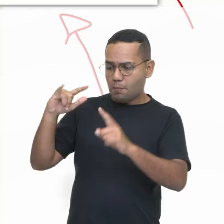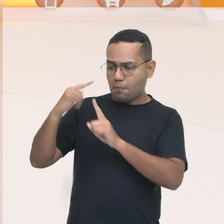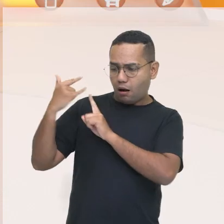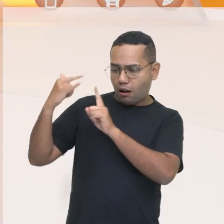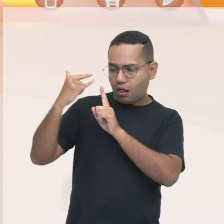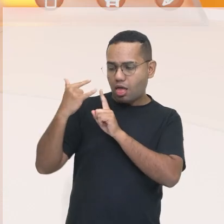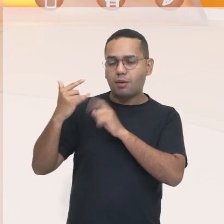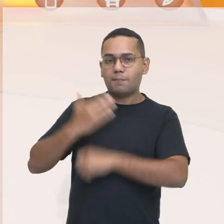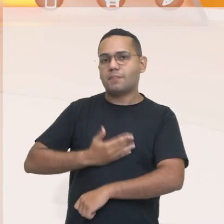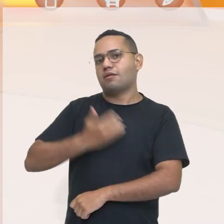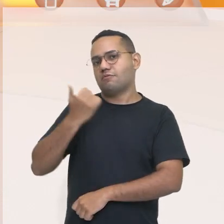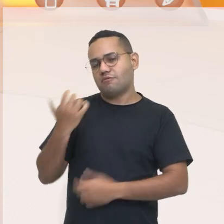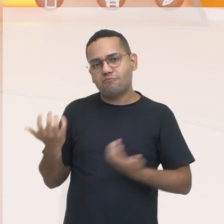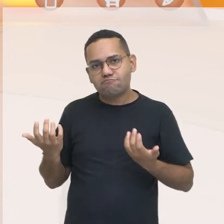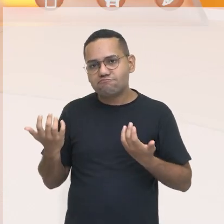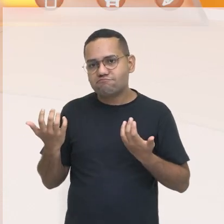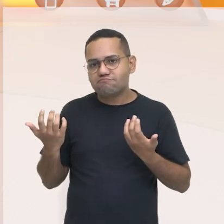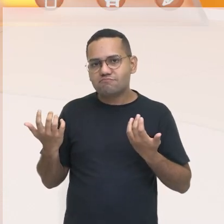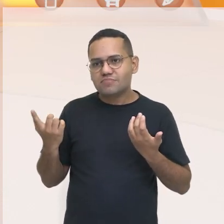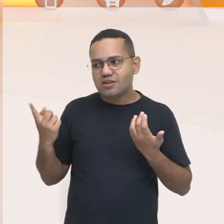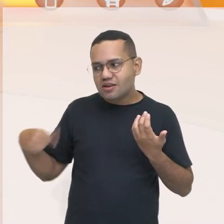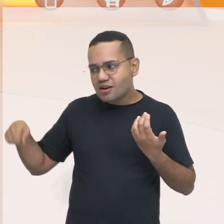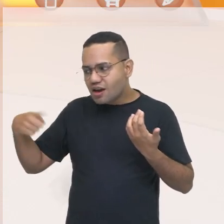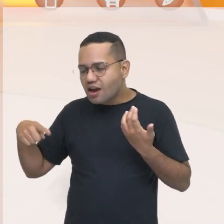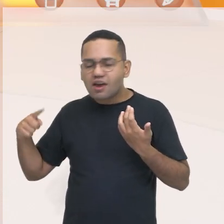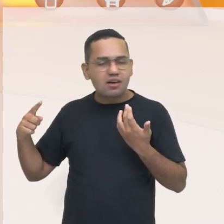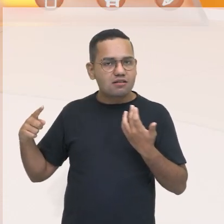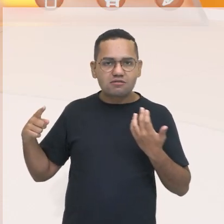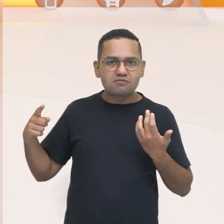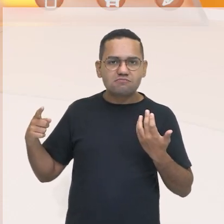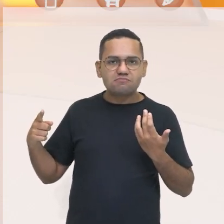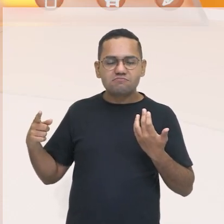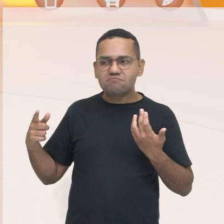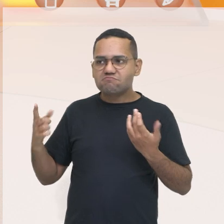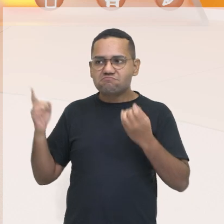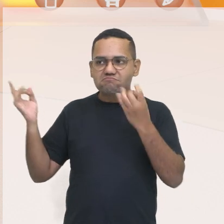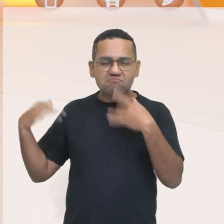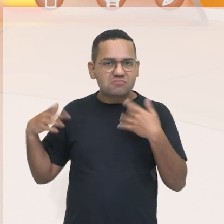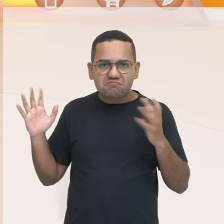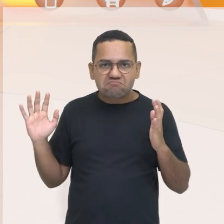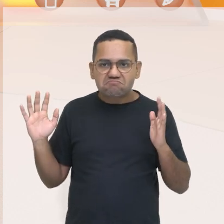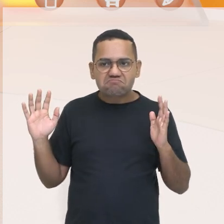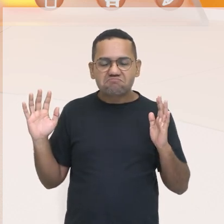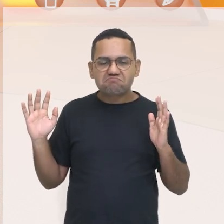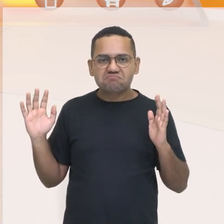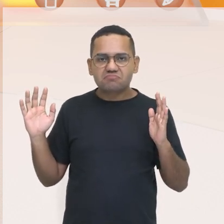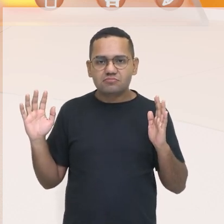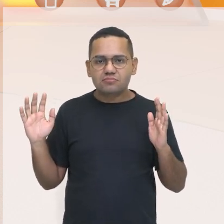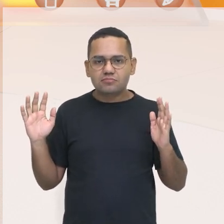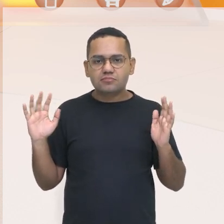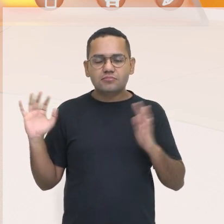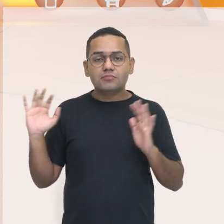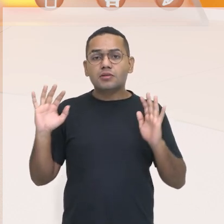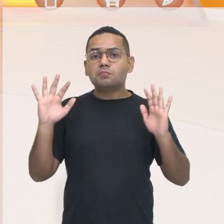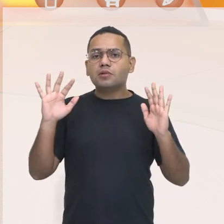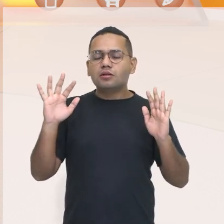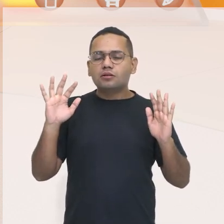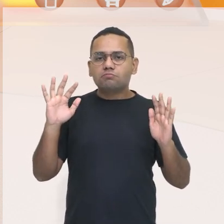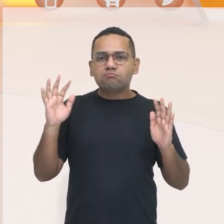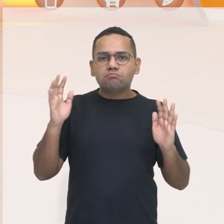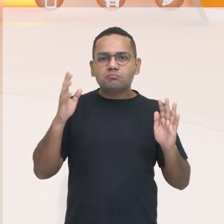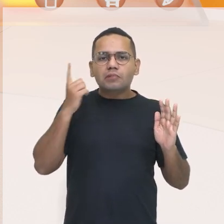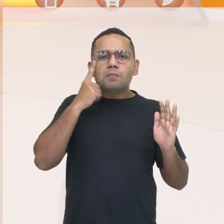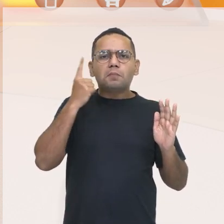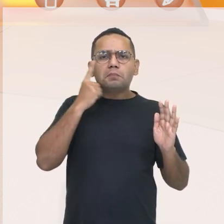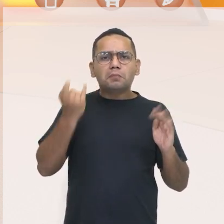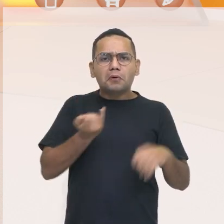melhor. Olha só, olha a preocupação, olha a importância de pensar, de refletir, de questionar, olha a